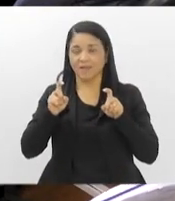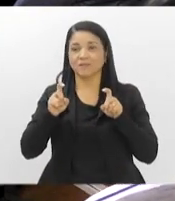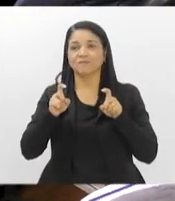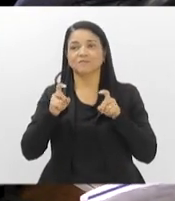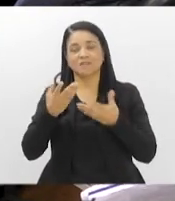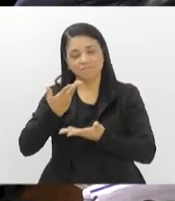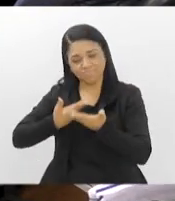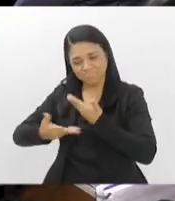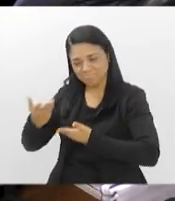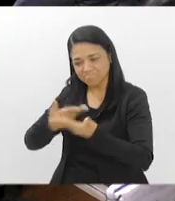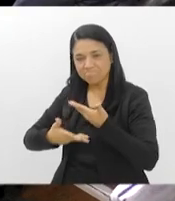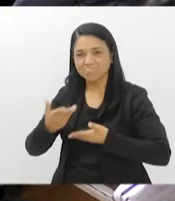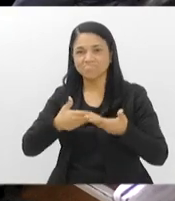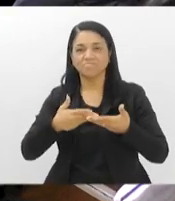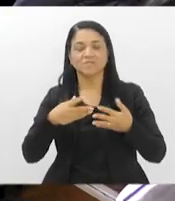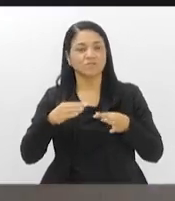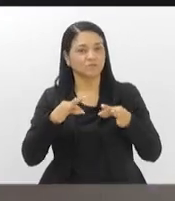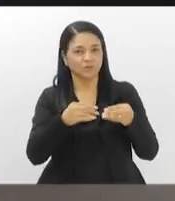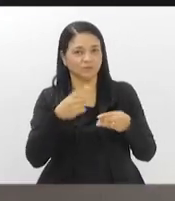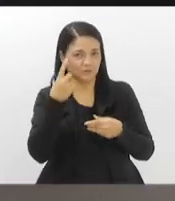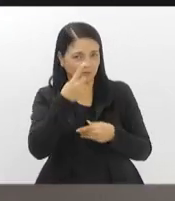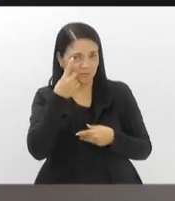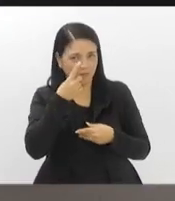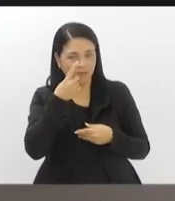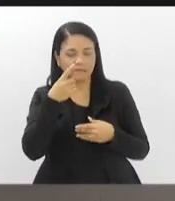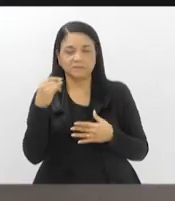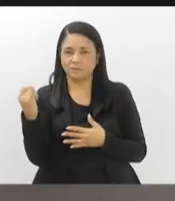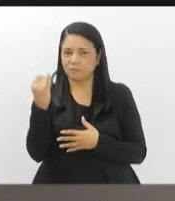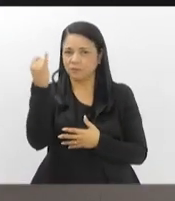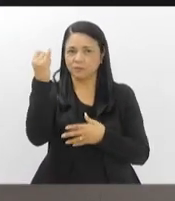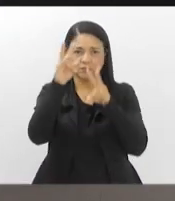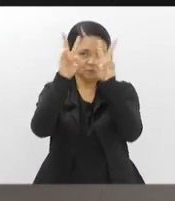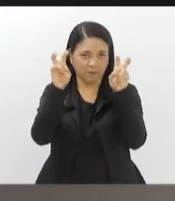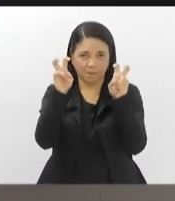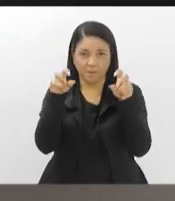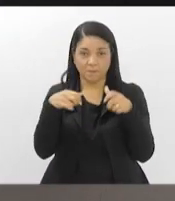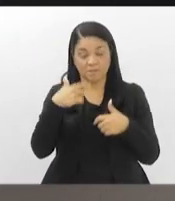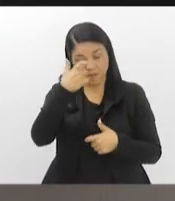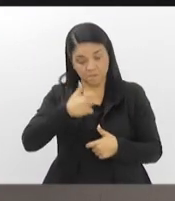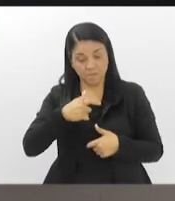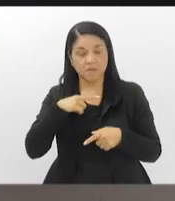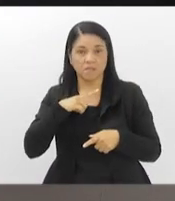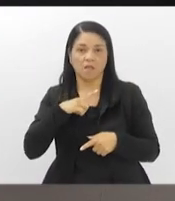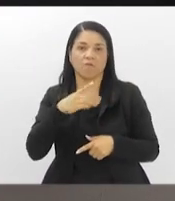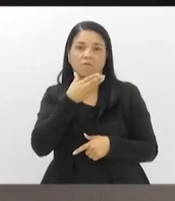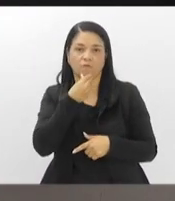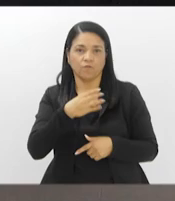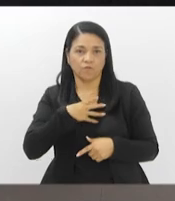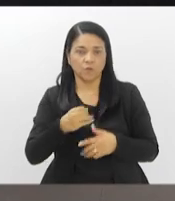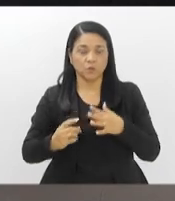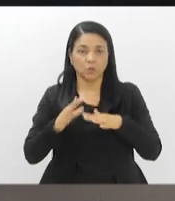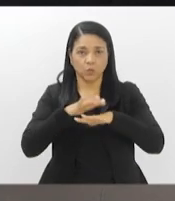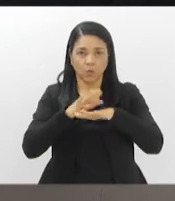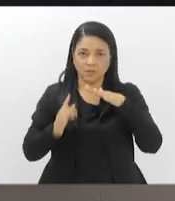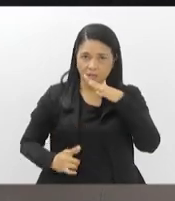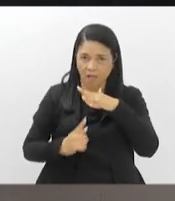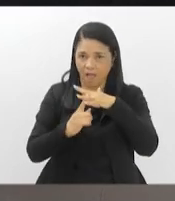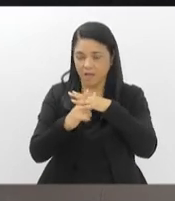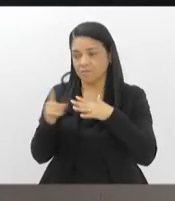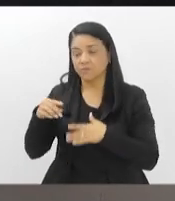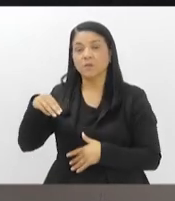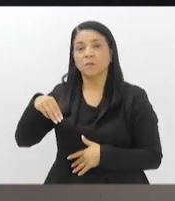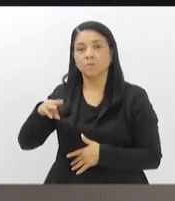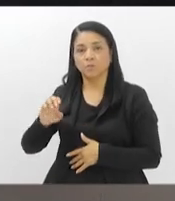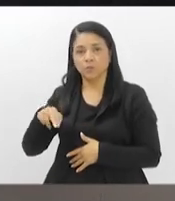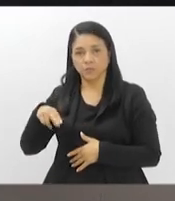vossa excelência aqui com os demais deputados essa questão tão importante principalmente para mim né eu que tenho um filho que tem uma doença Rara monir viu aí